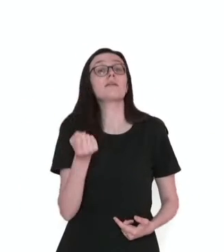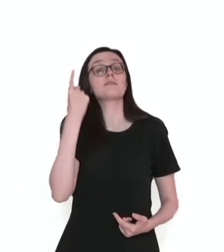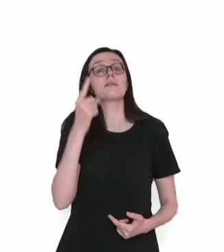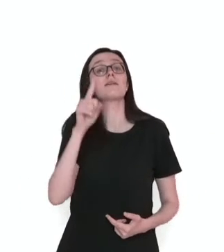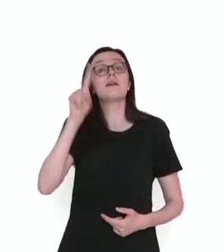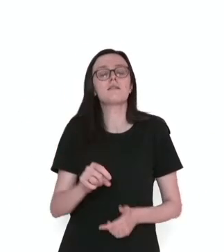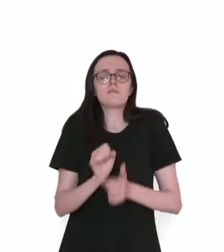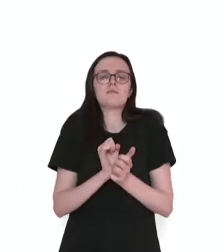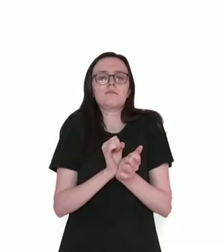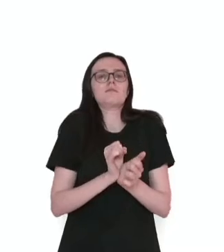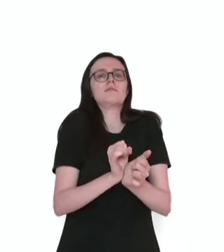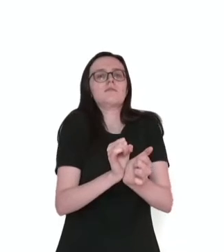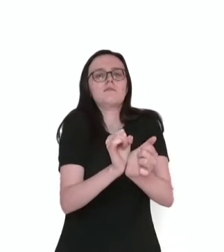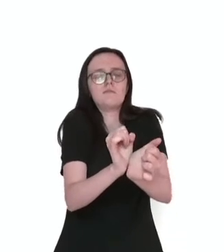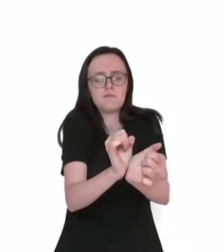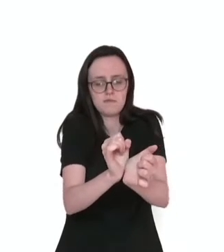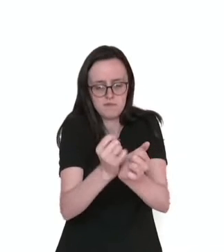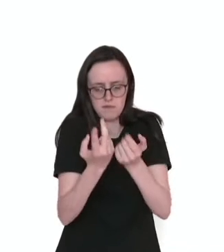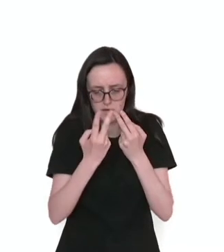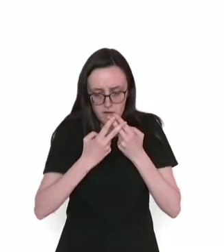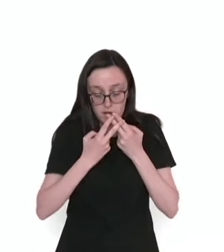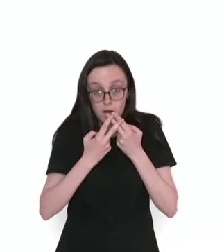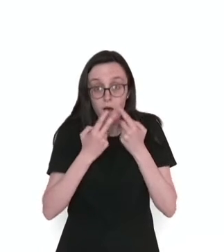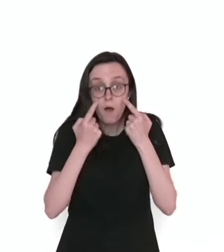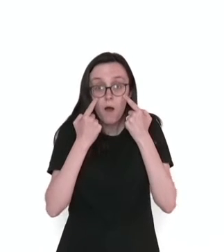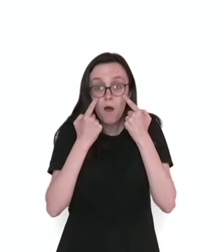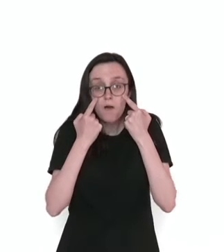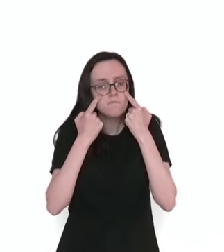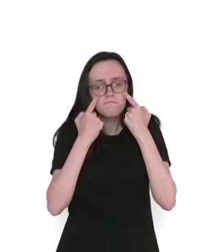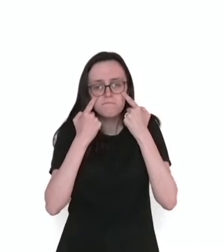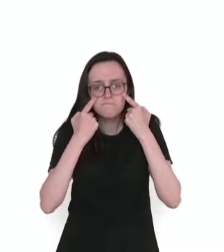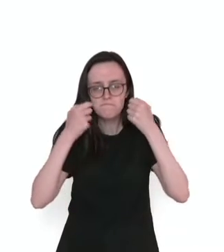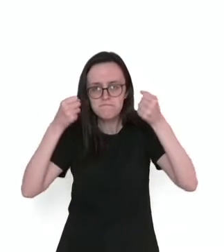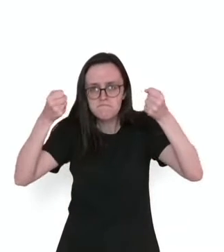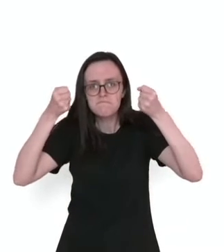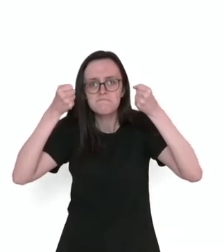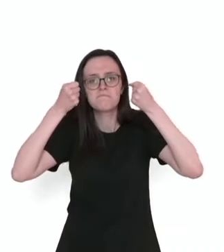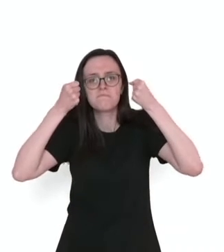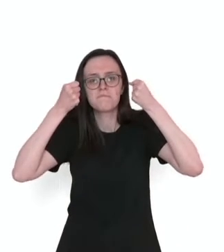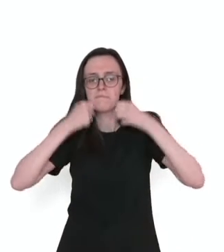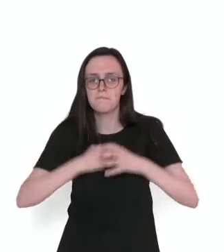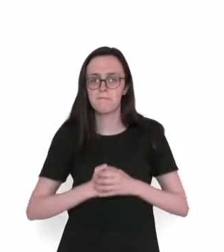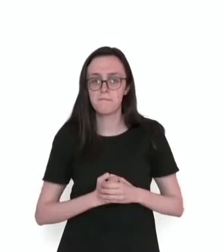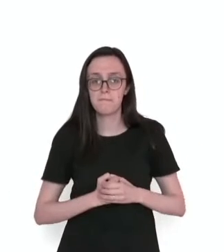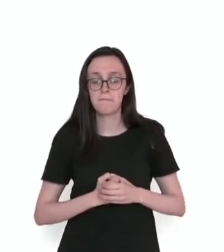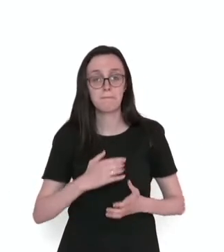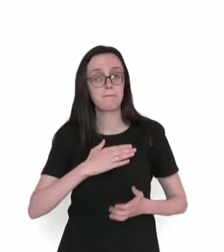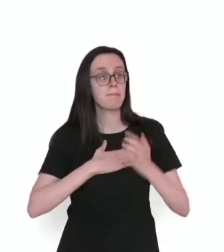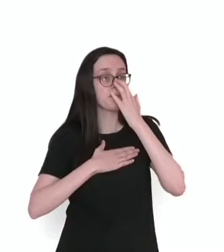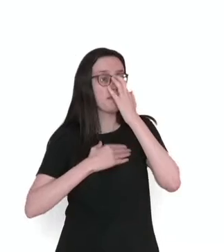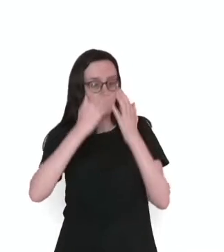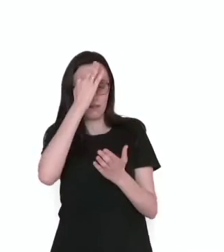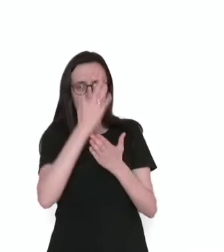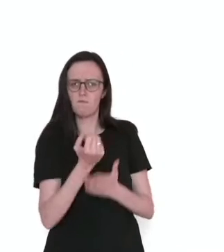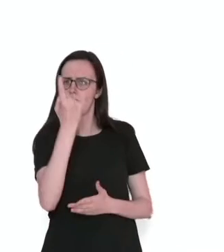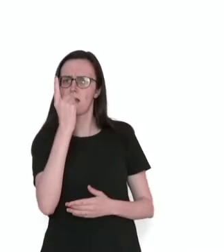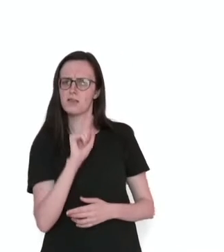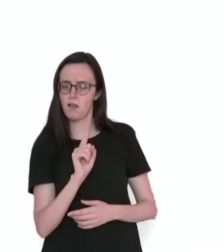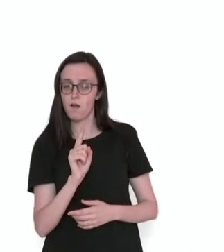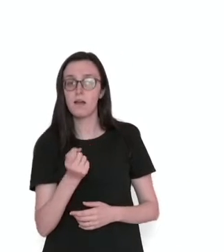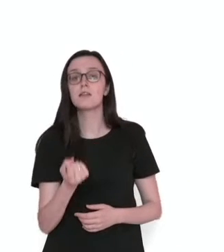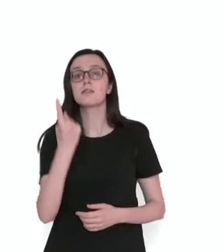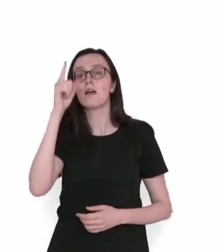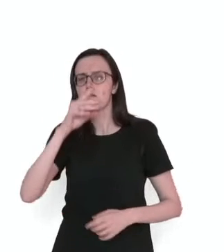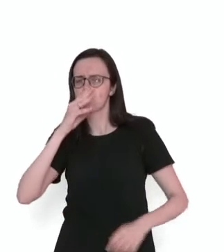é a escravidão que aprisiona seus olhos na grade de um padrão. Minha fé não é estranho, estranho é